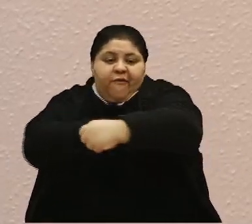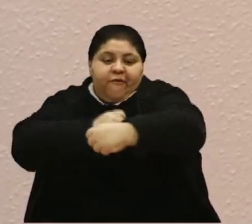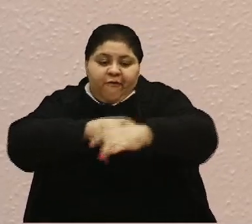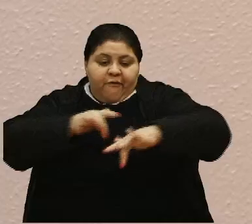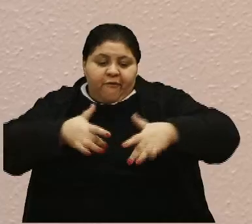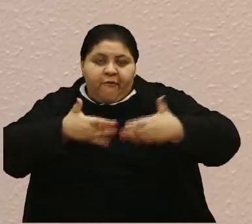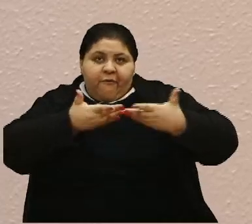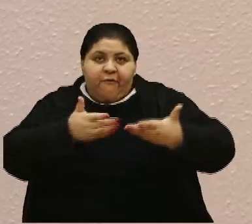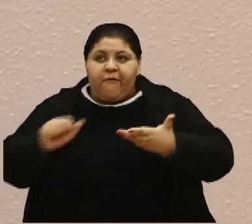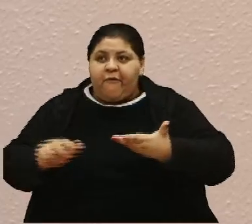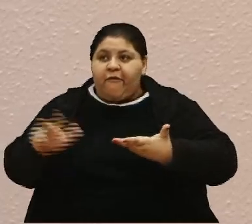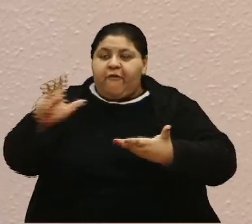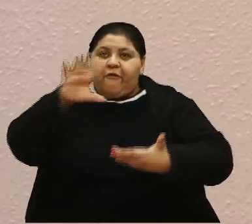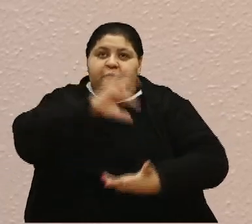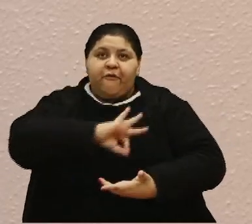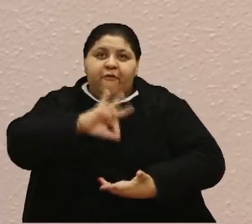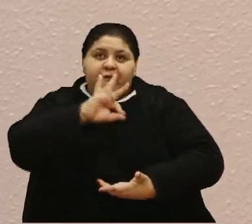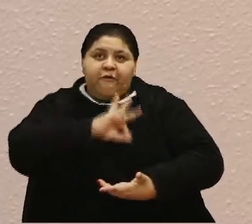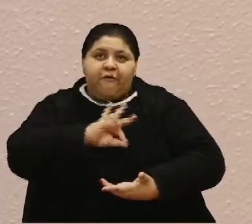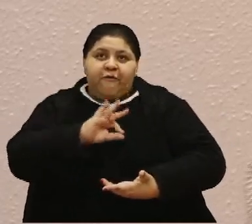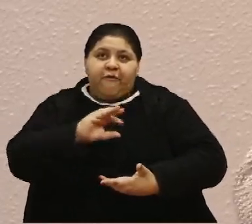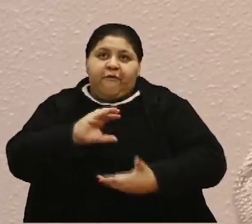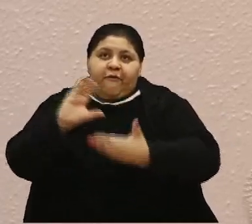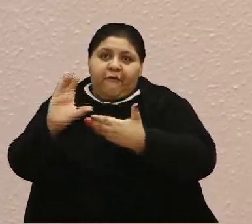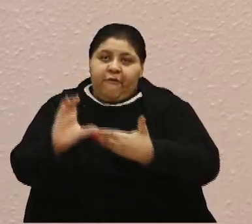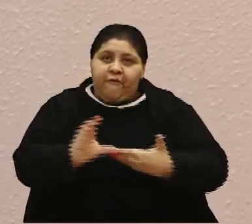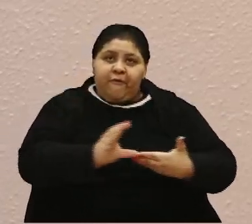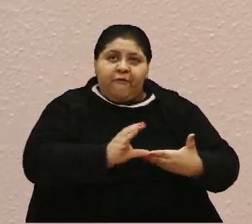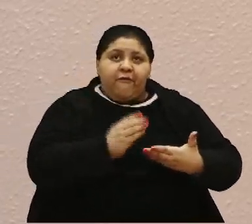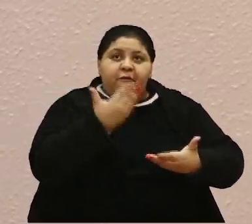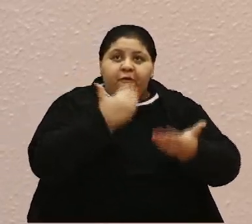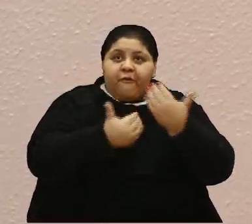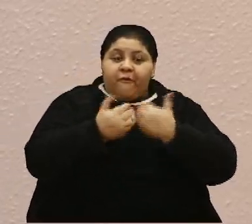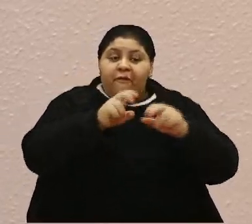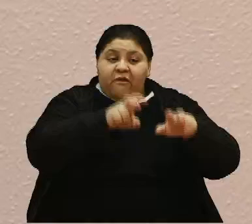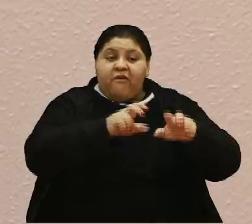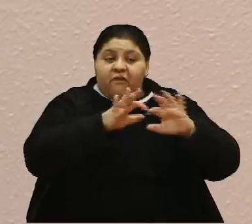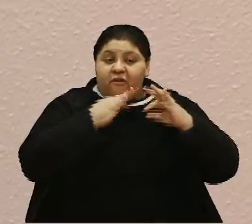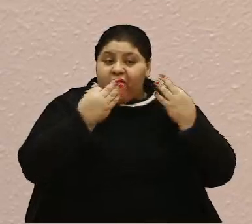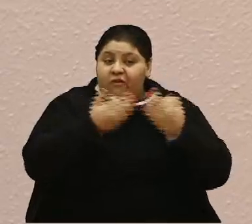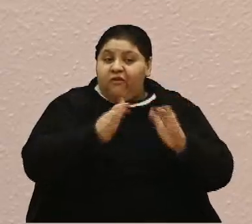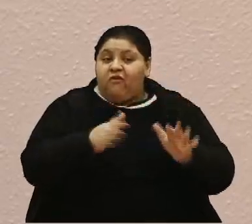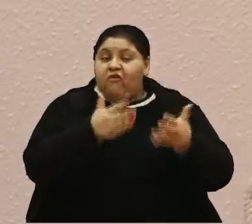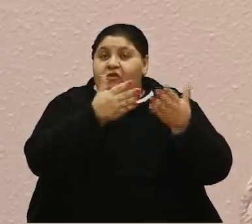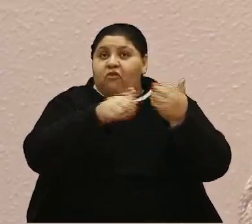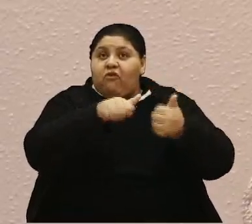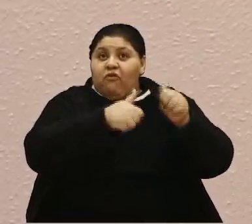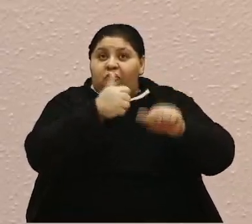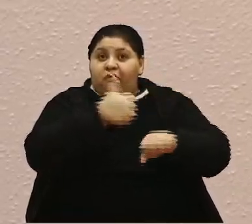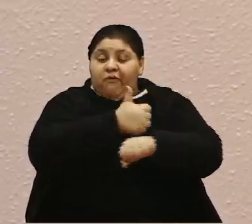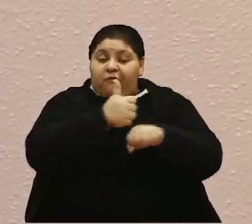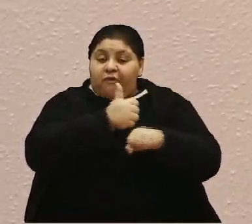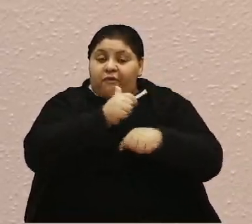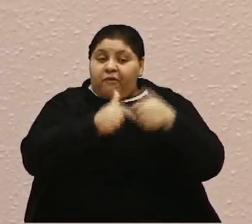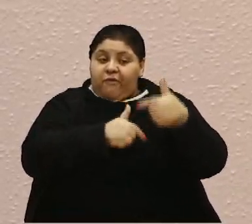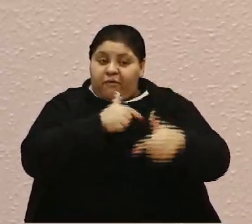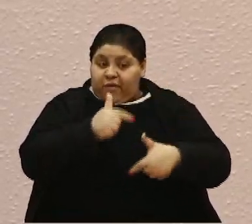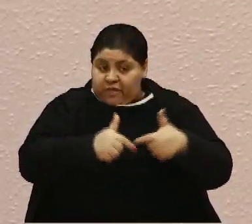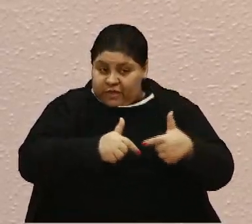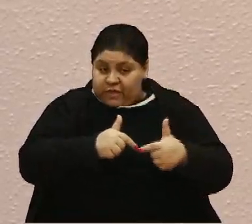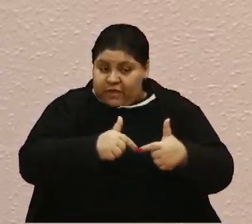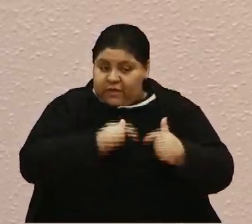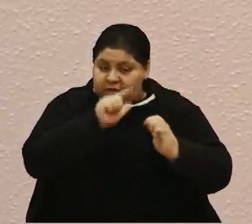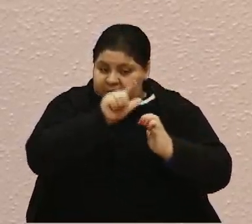a valorização do salário mínimo, crédito para a produção de alimentos pela agricultura familiar, incentivo à qualificação profissional, emprego e ao